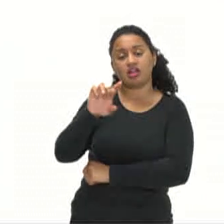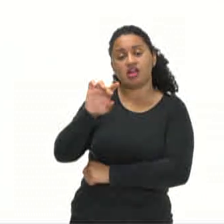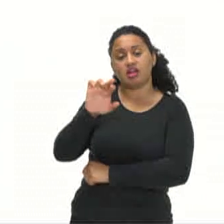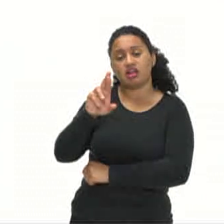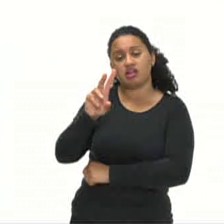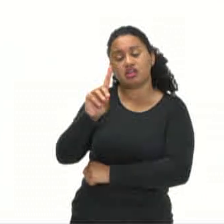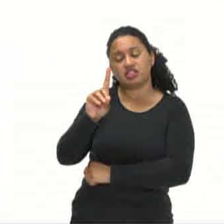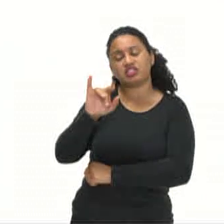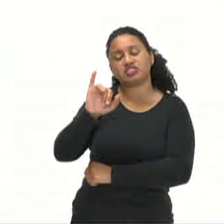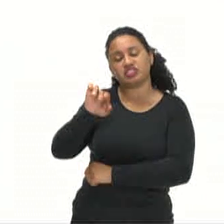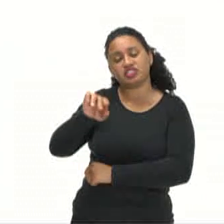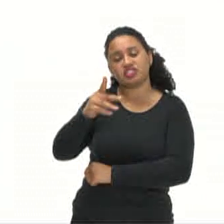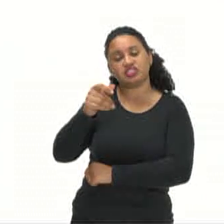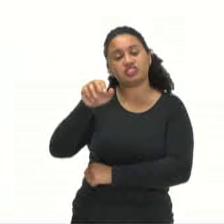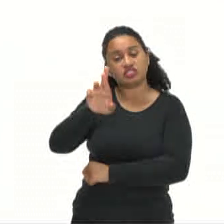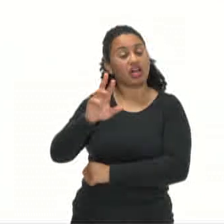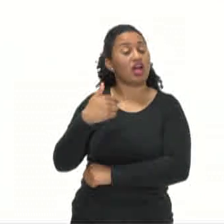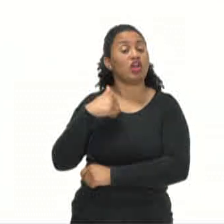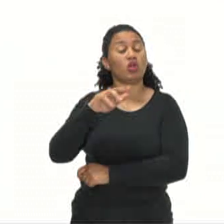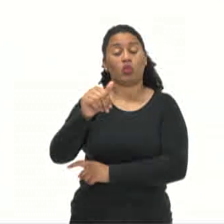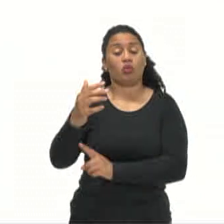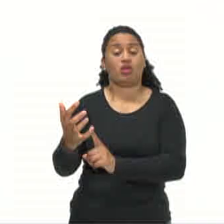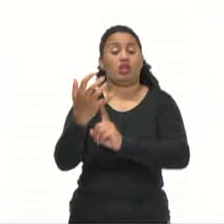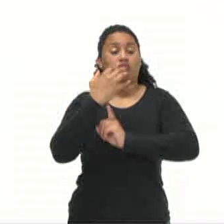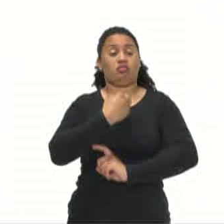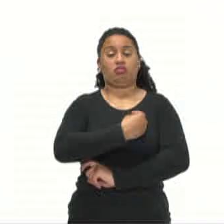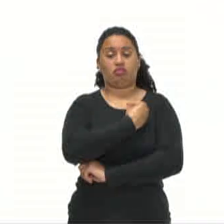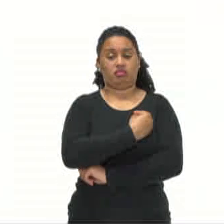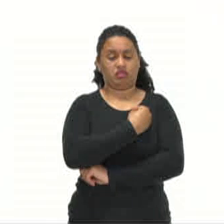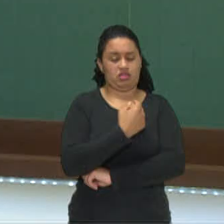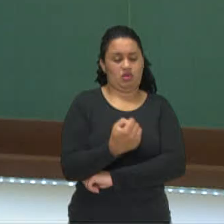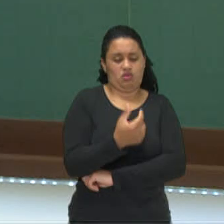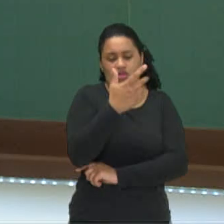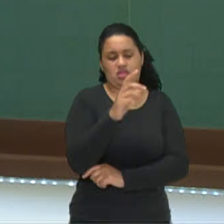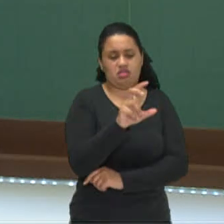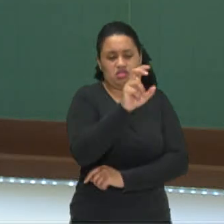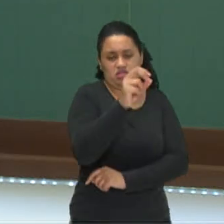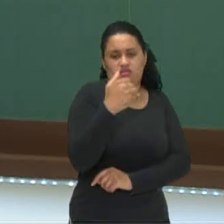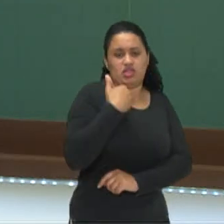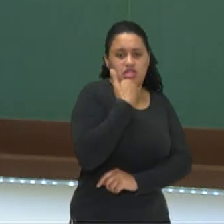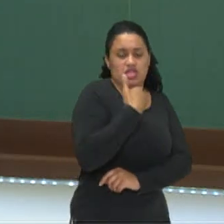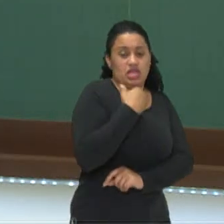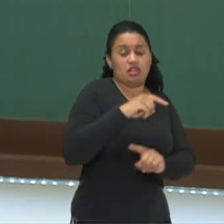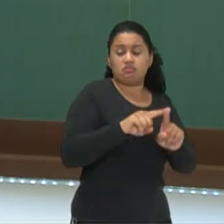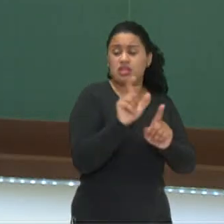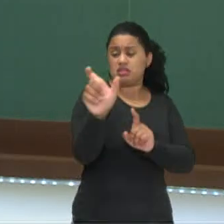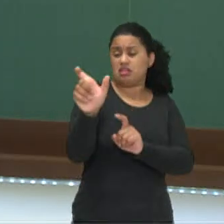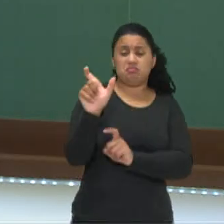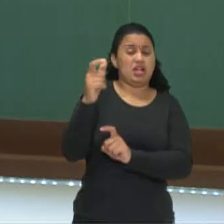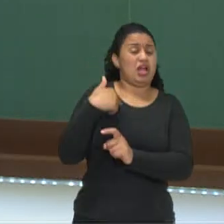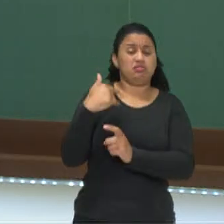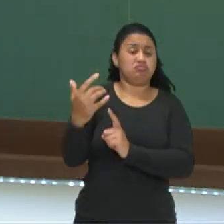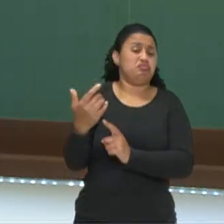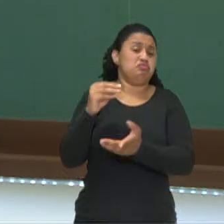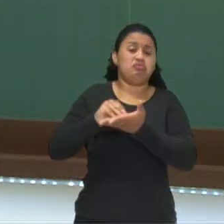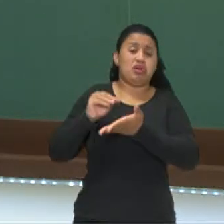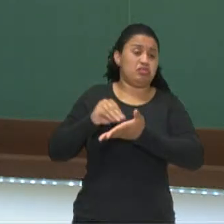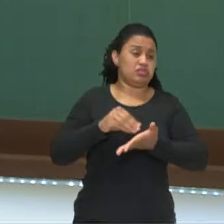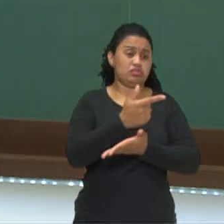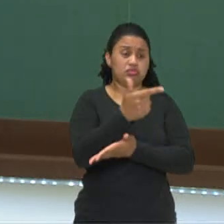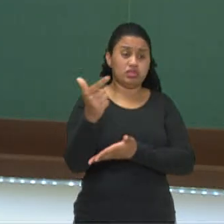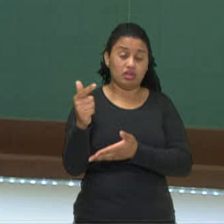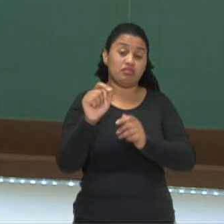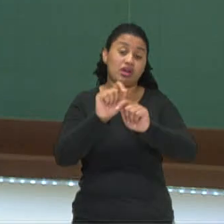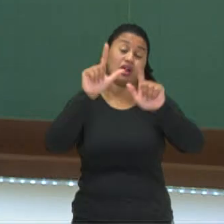não interferiu em sua vida. Então, quase 50 anos, a palavra não fez diferença nenhuma, claro, a não